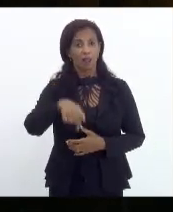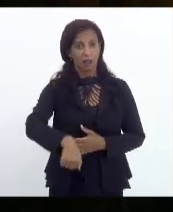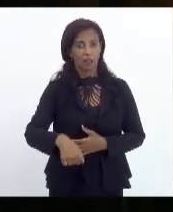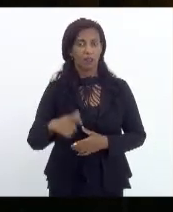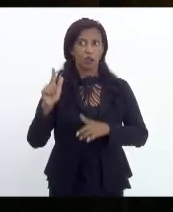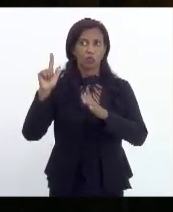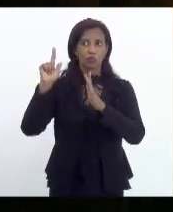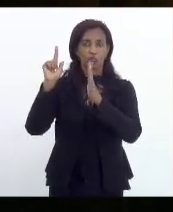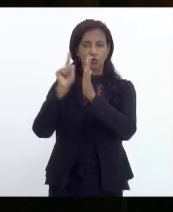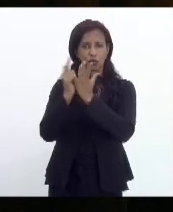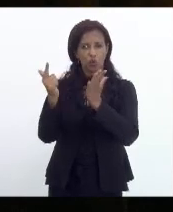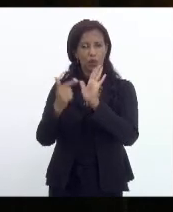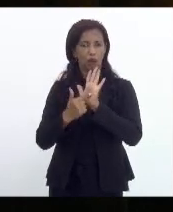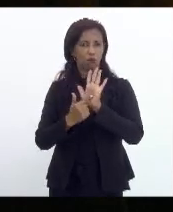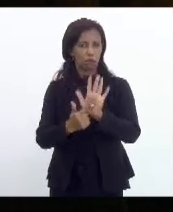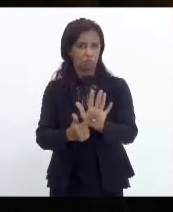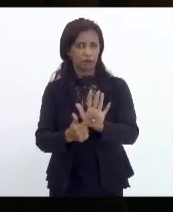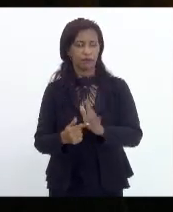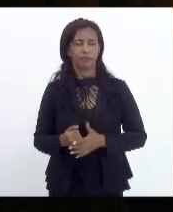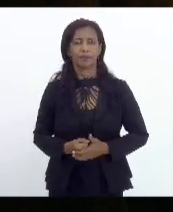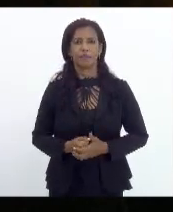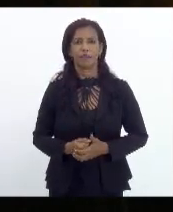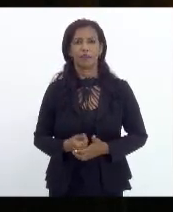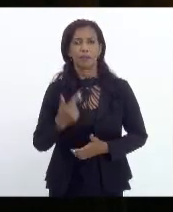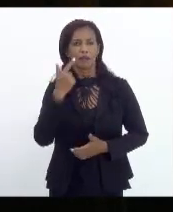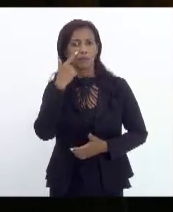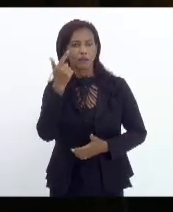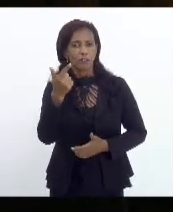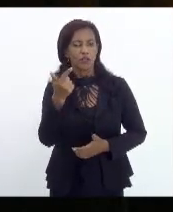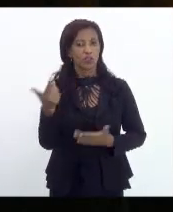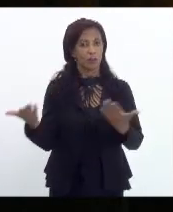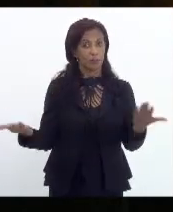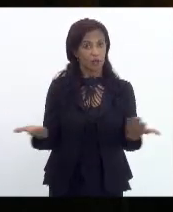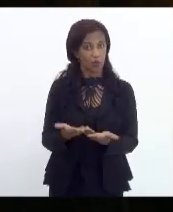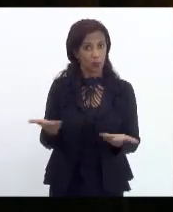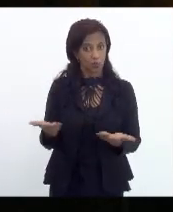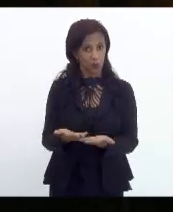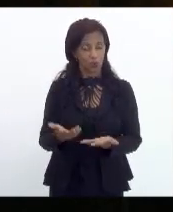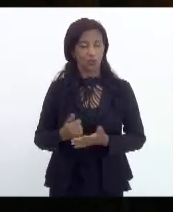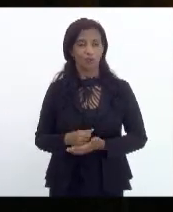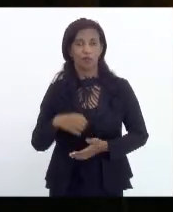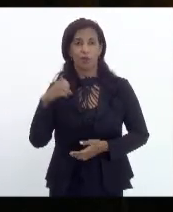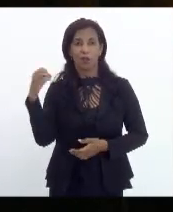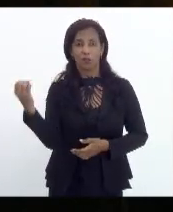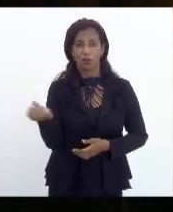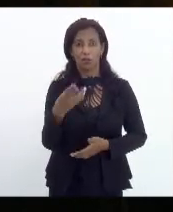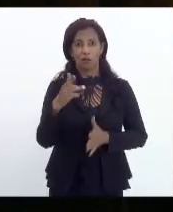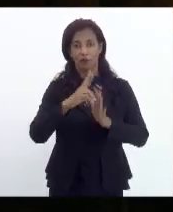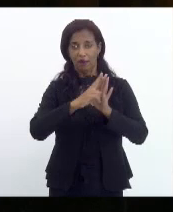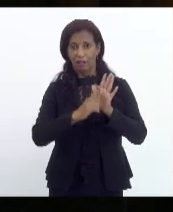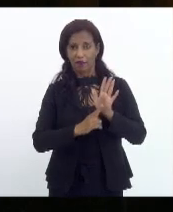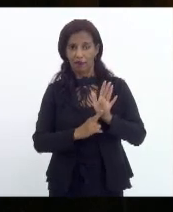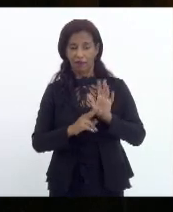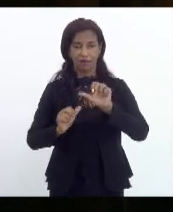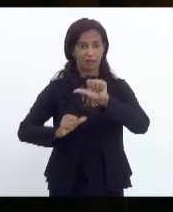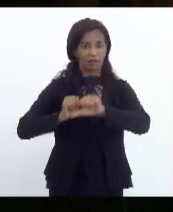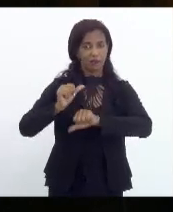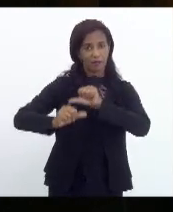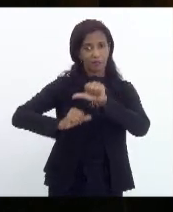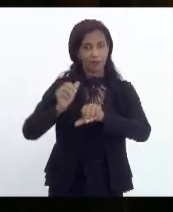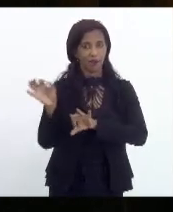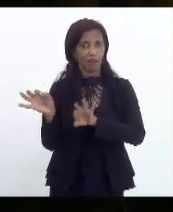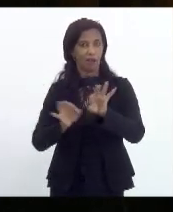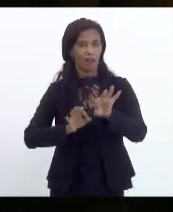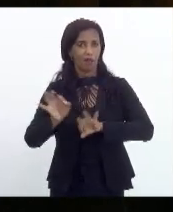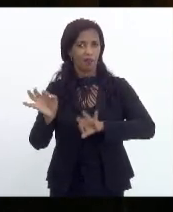matéria diz o seguinte prevista para ser promulgada hoje a nova regra que muda a